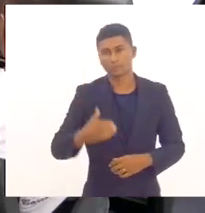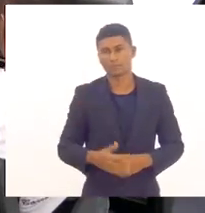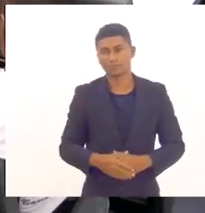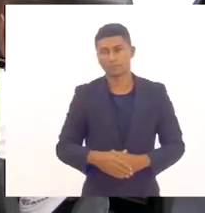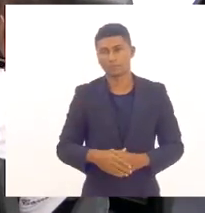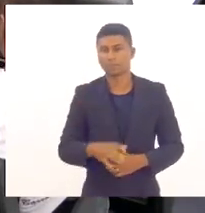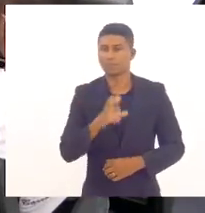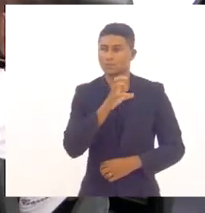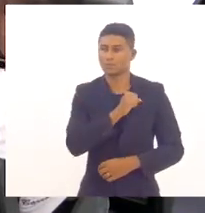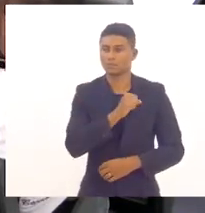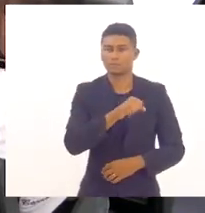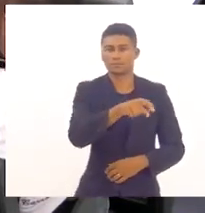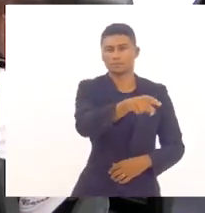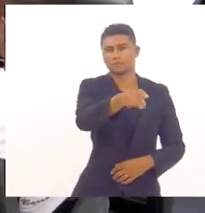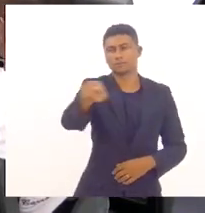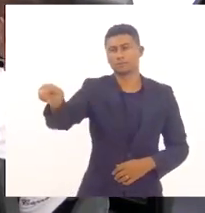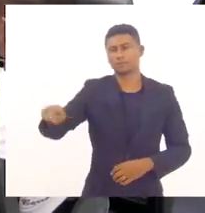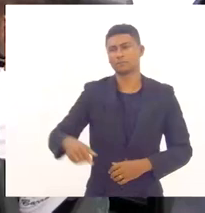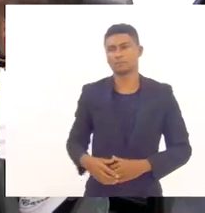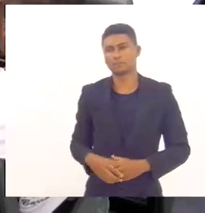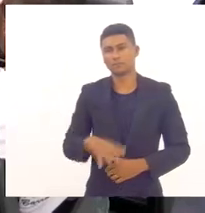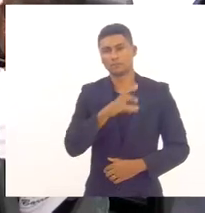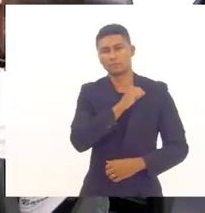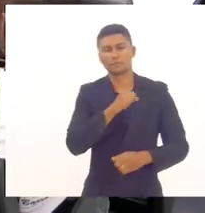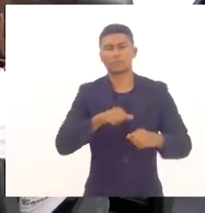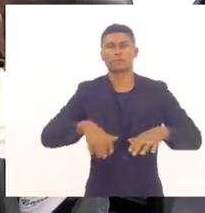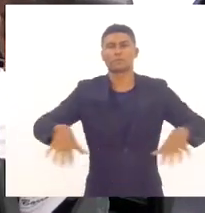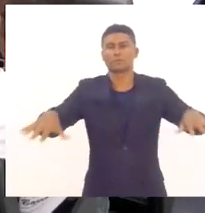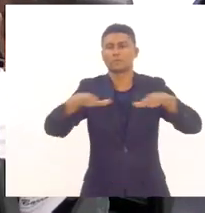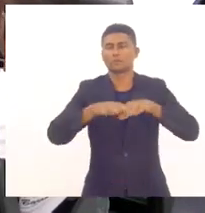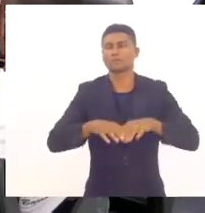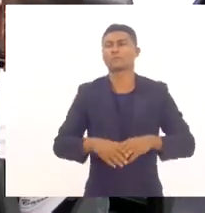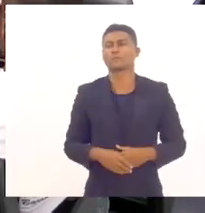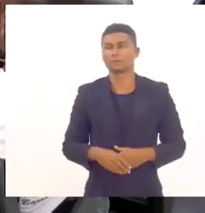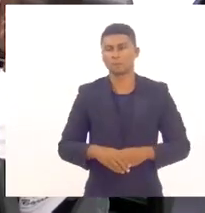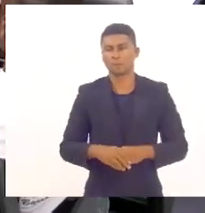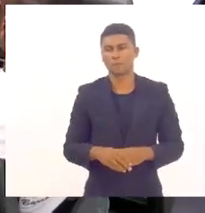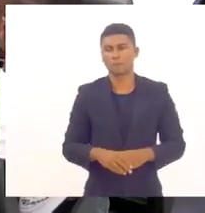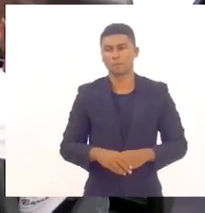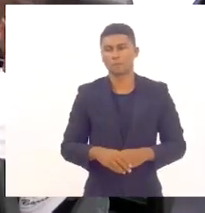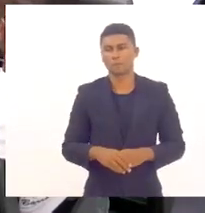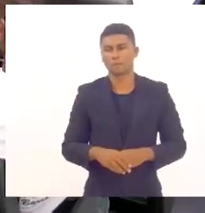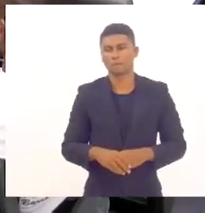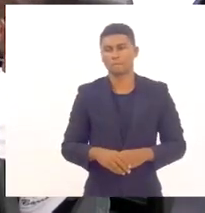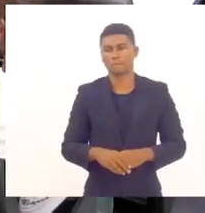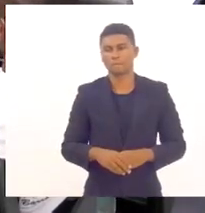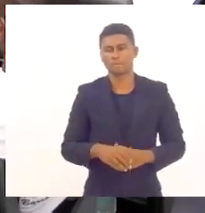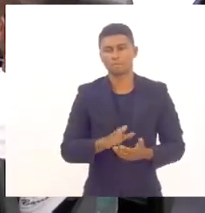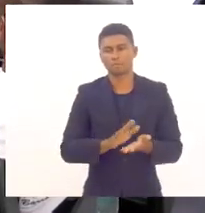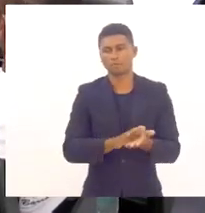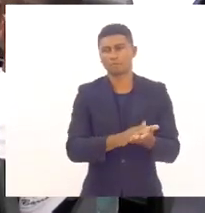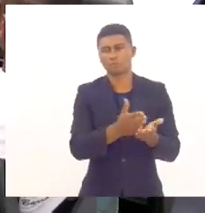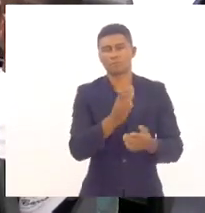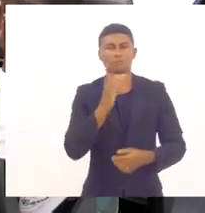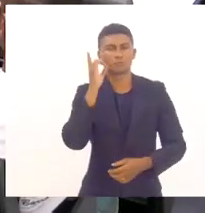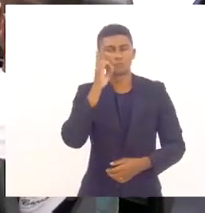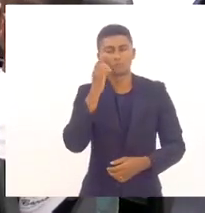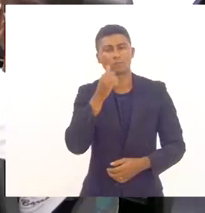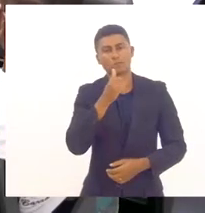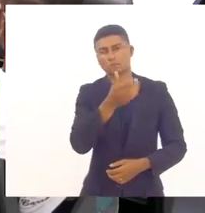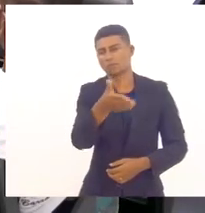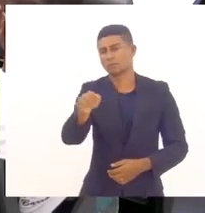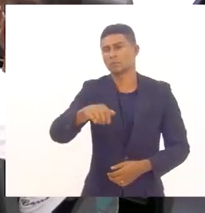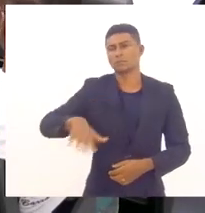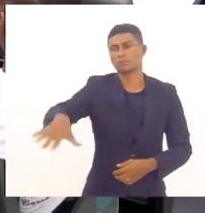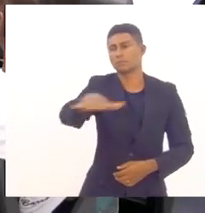eu amo vocês, hein? Eu amo todo mundo, gosto de todo mundo, adoro. E é mais ou menos assim. Parabéns, deputado, parabéns, meninas.